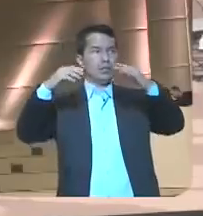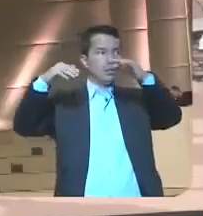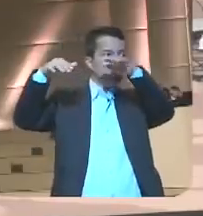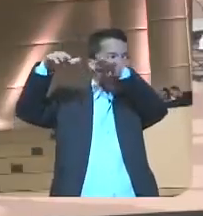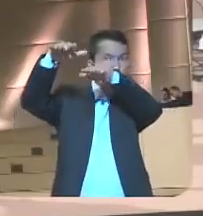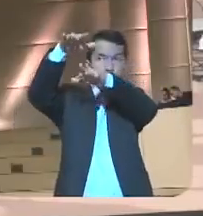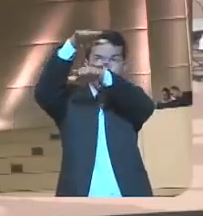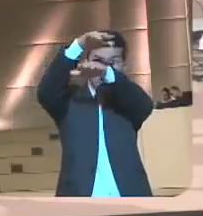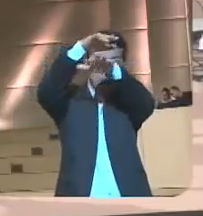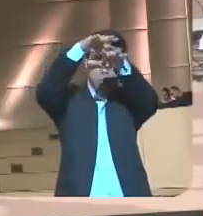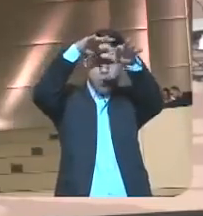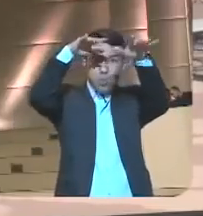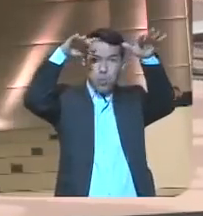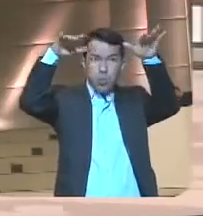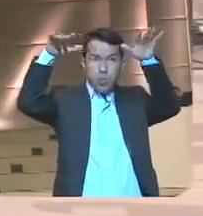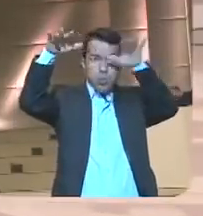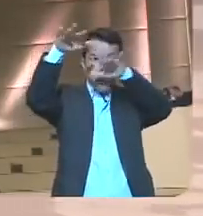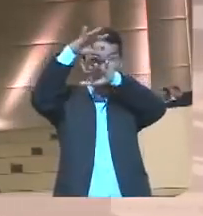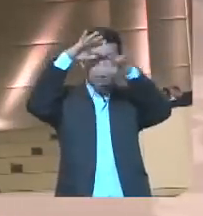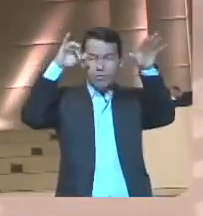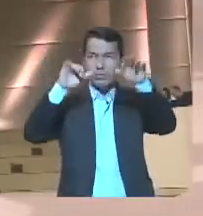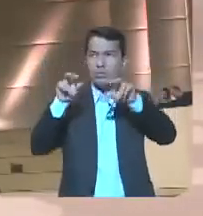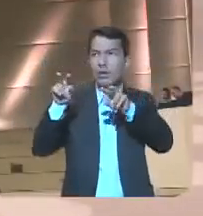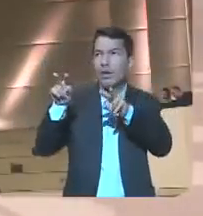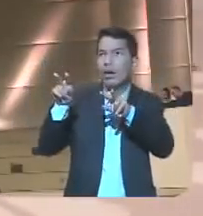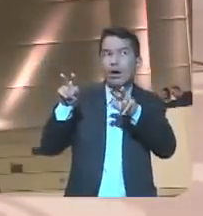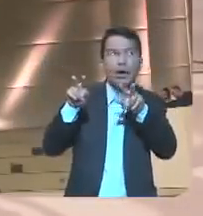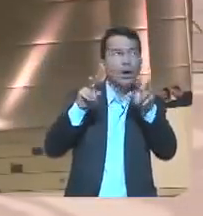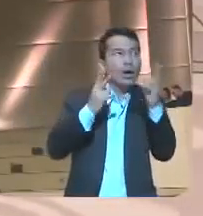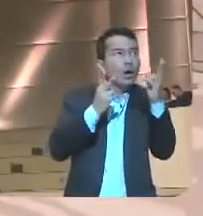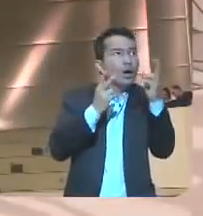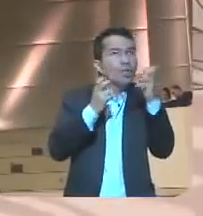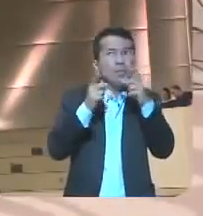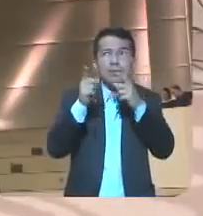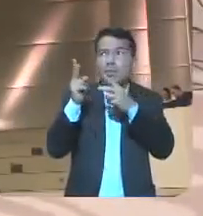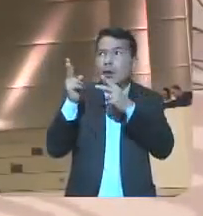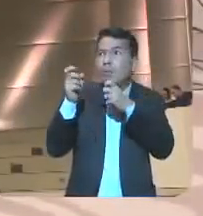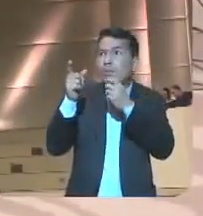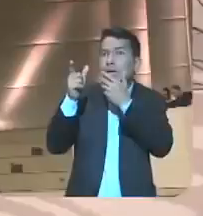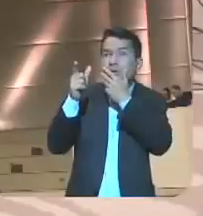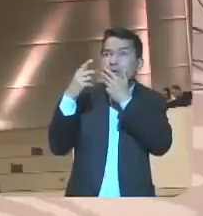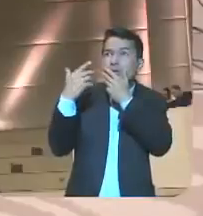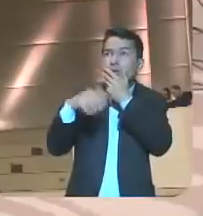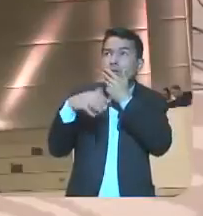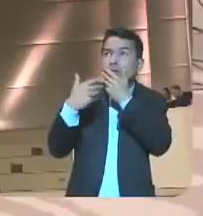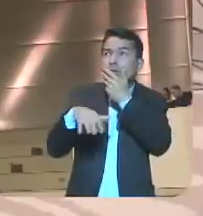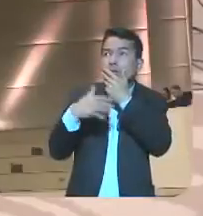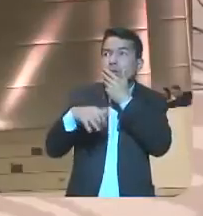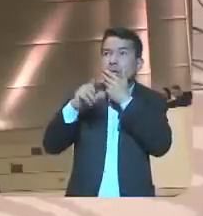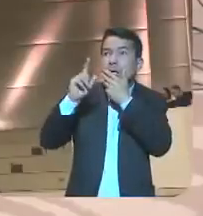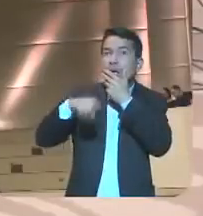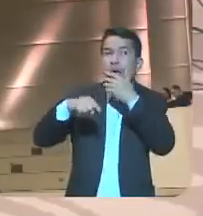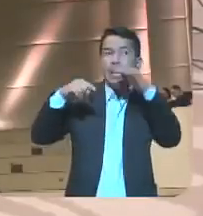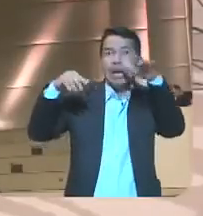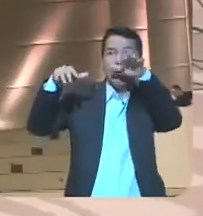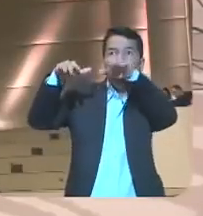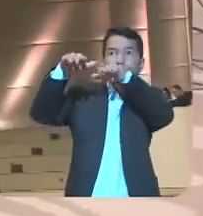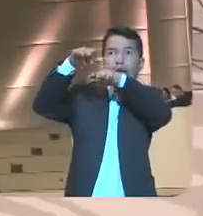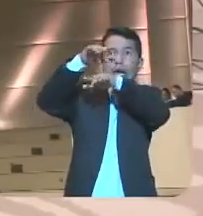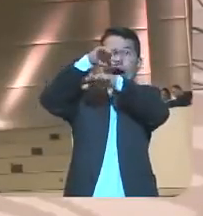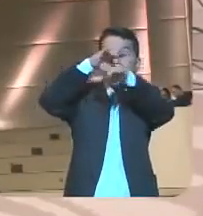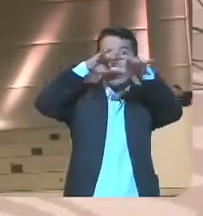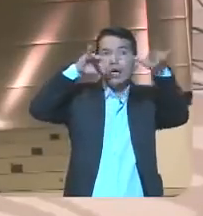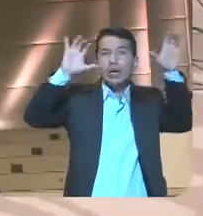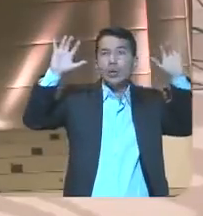momento e de repente a gente está olhando para uma cena que é tremendamente humana terminar mente natural